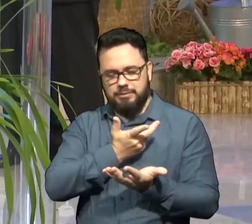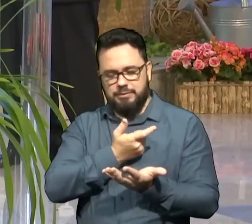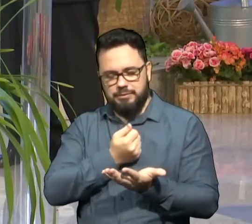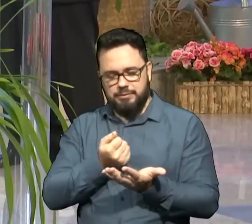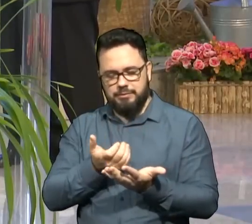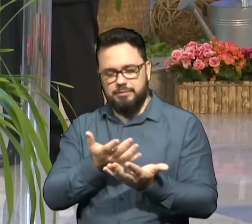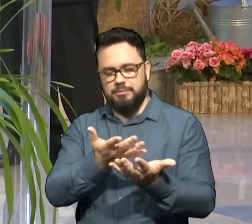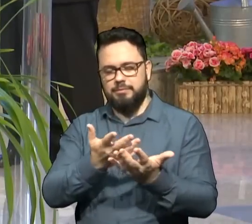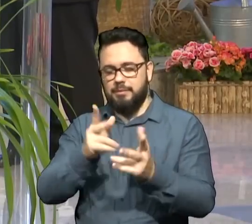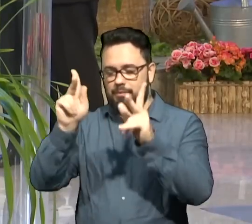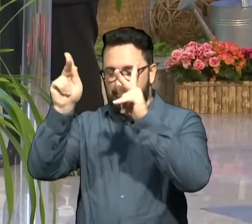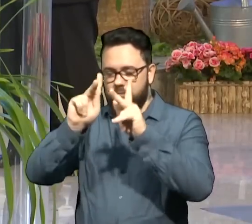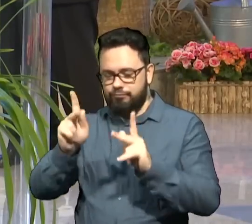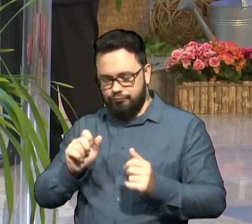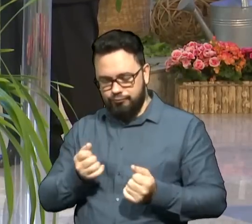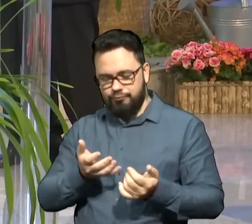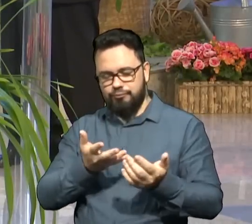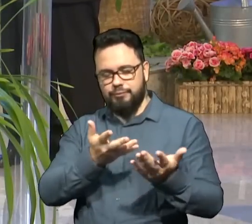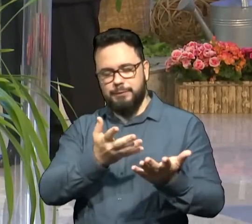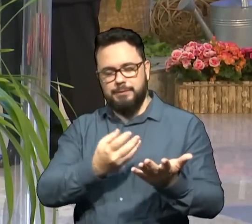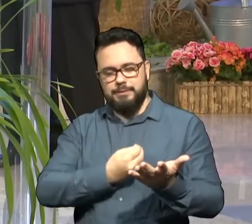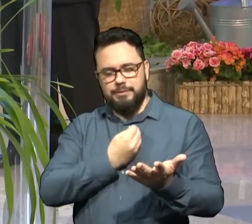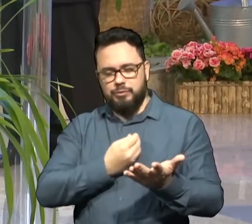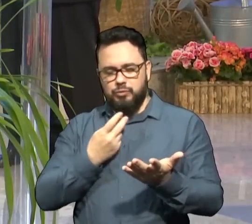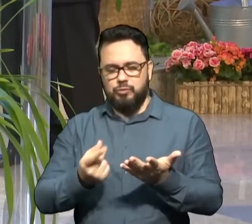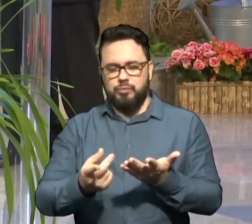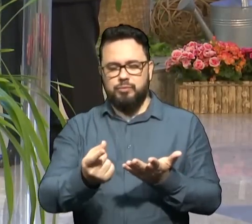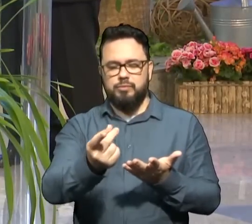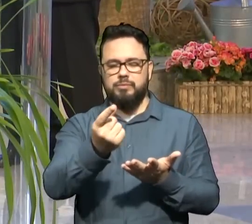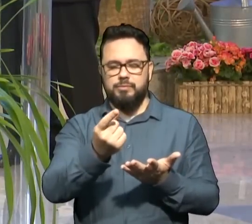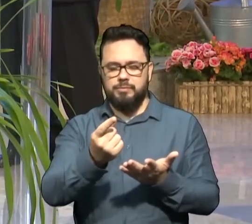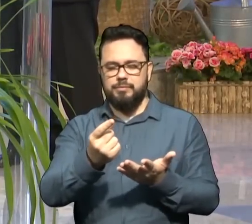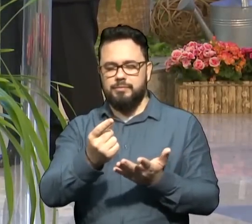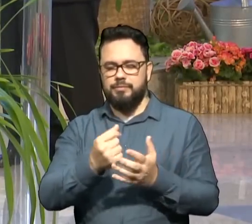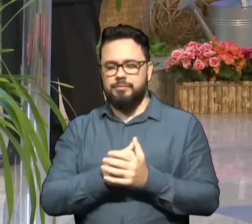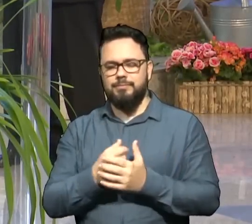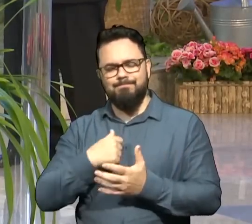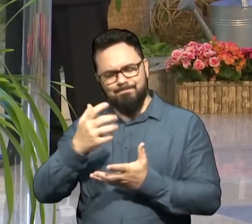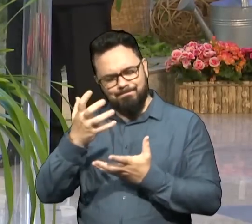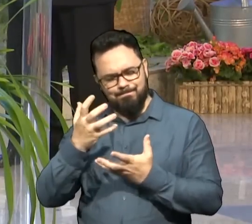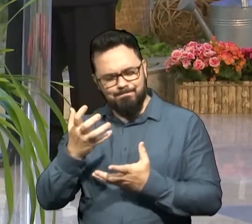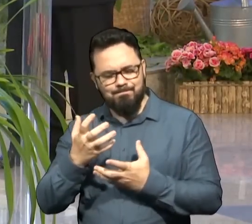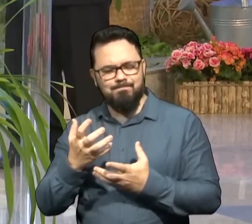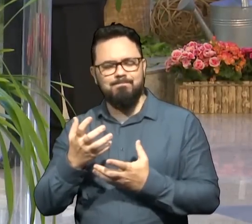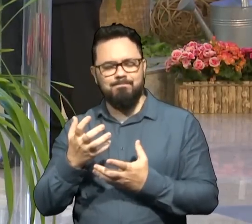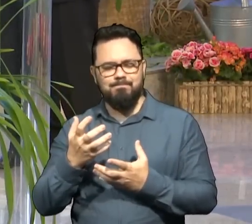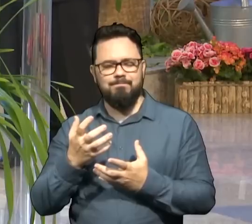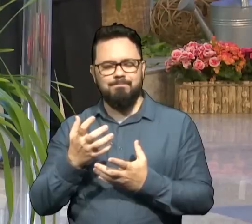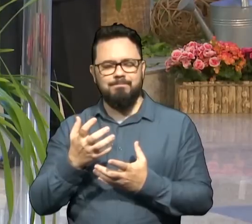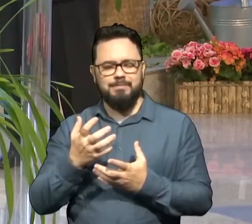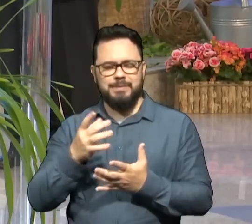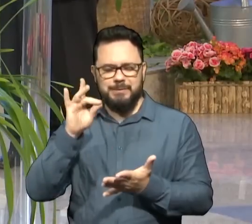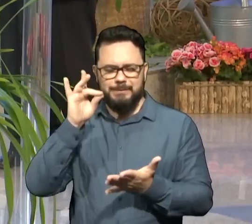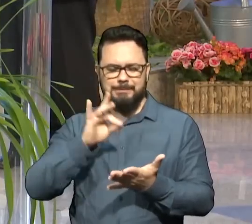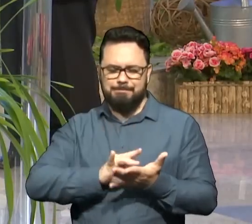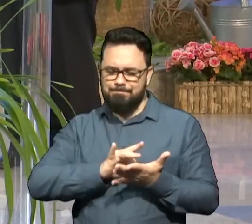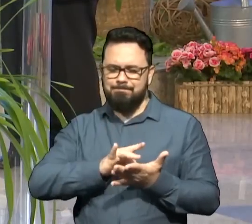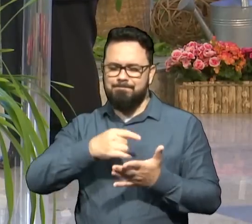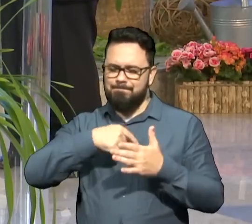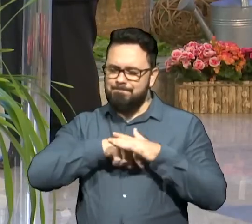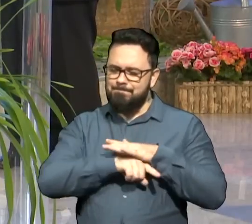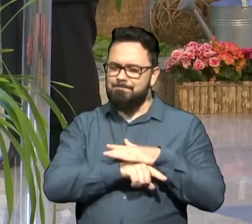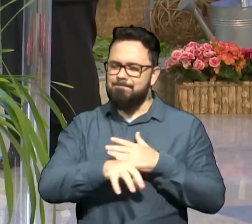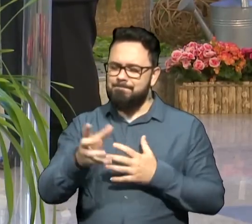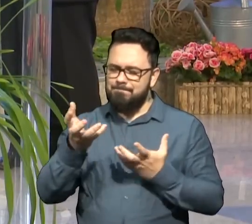oferecendo paz e vida eterna eu quero Senhor do fundo do meu coração